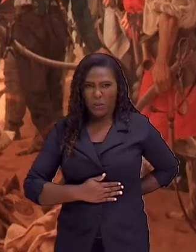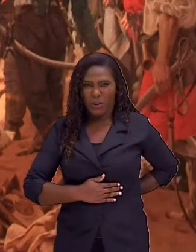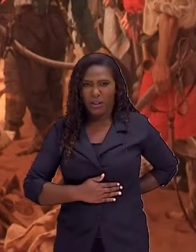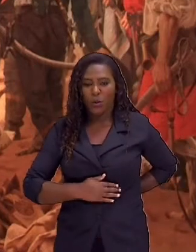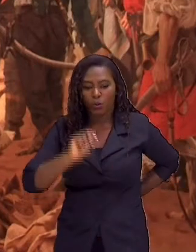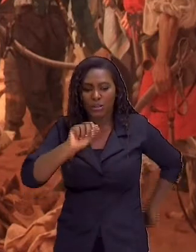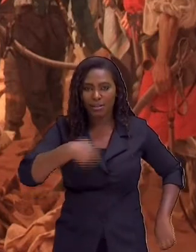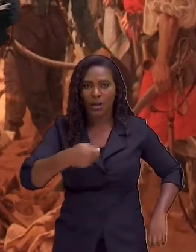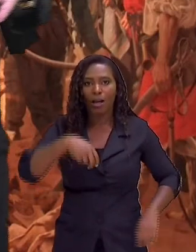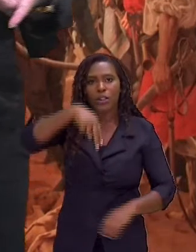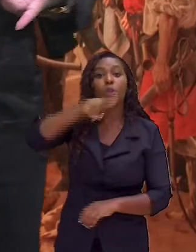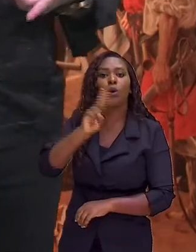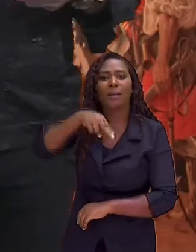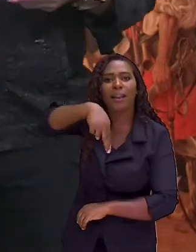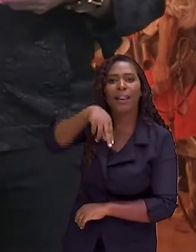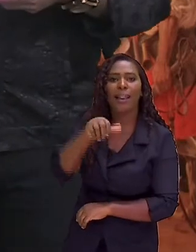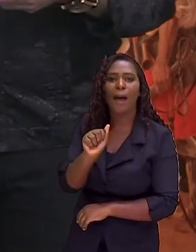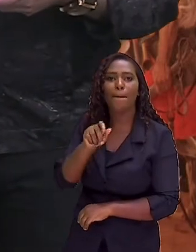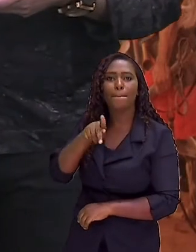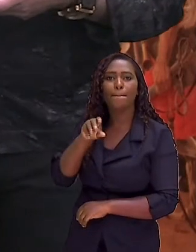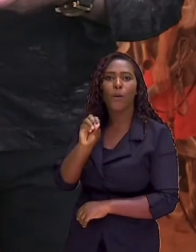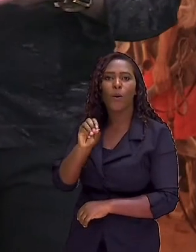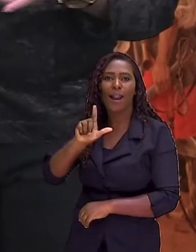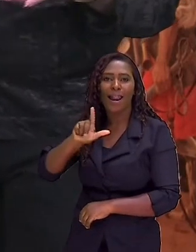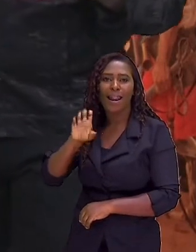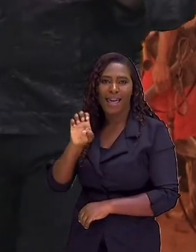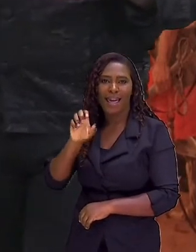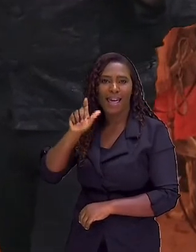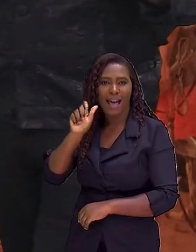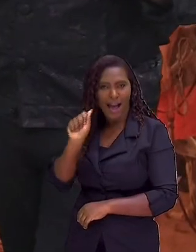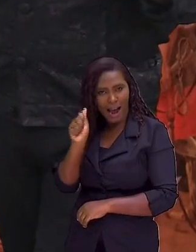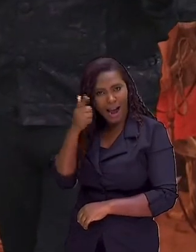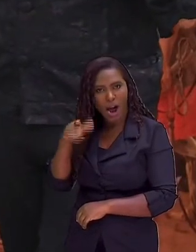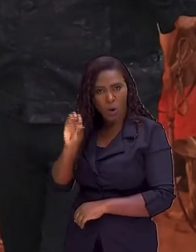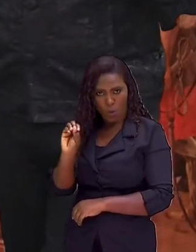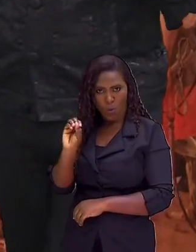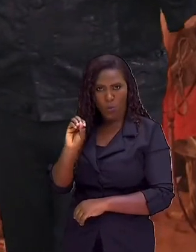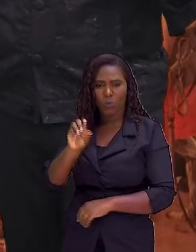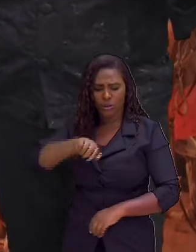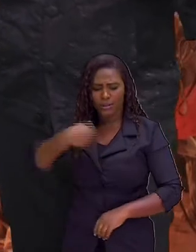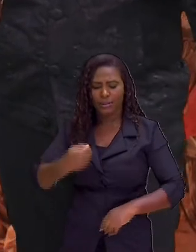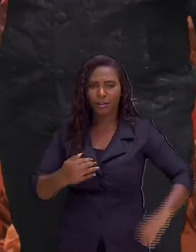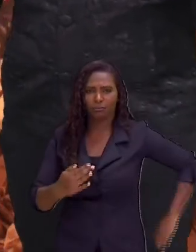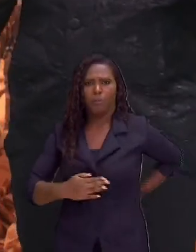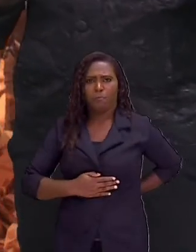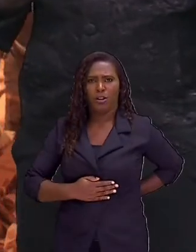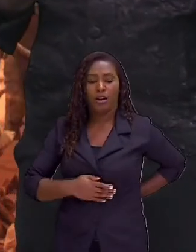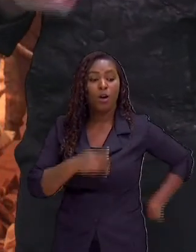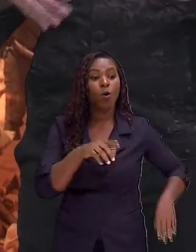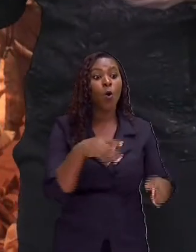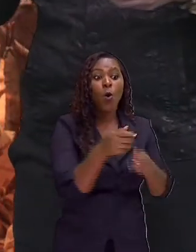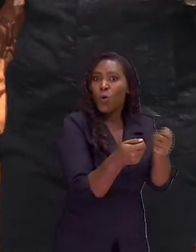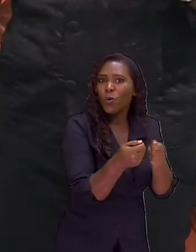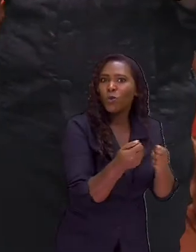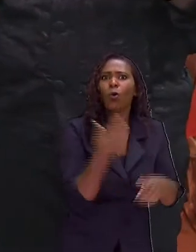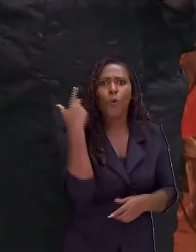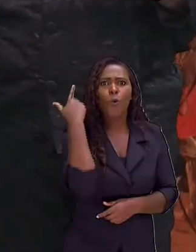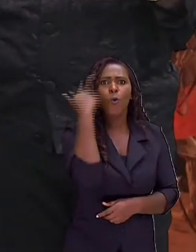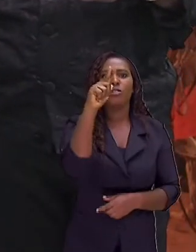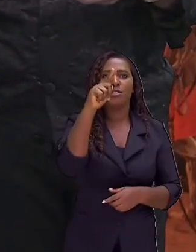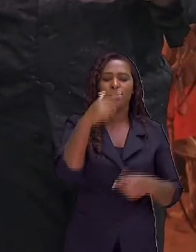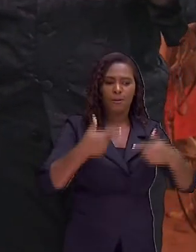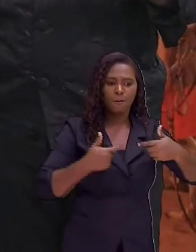na cidade do México. De um lado, os realistas, que defendiam a Espanha, eram defensores